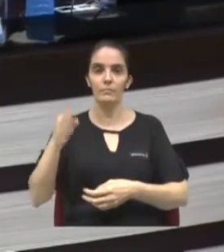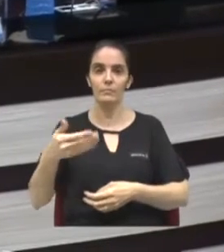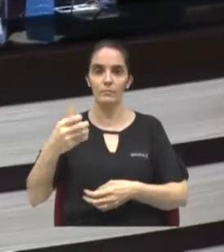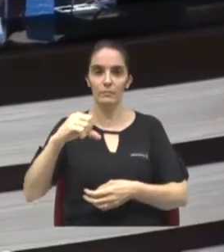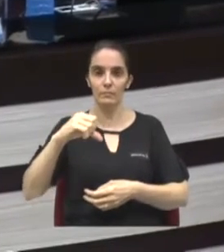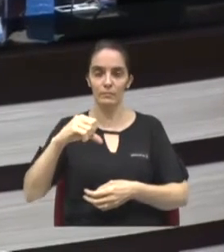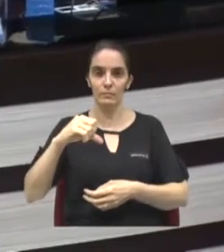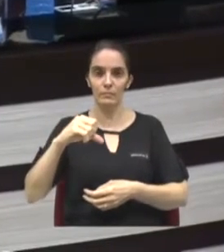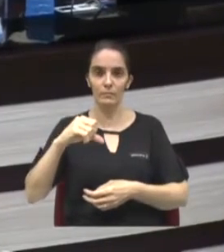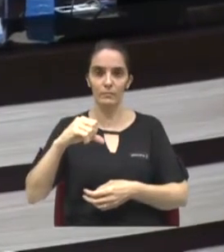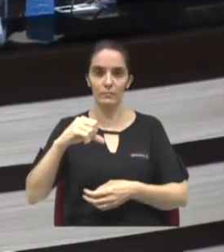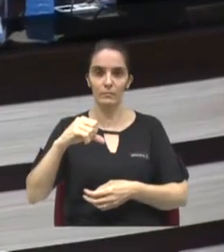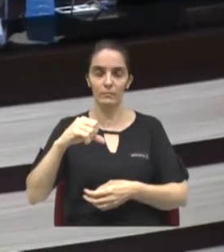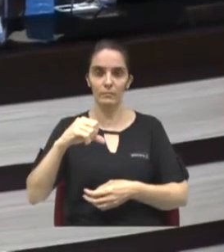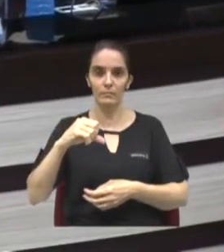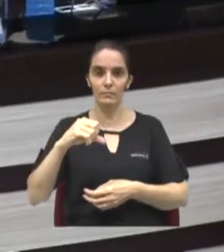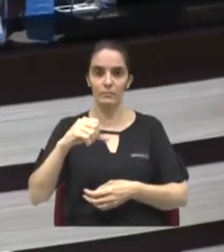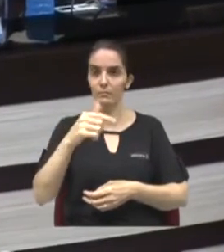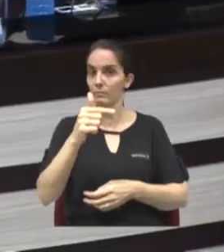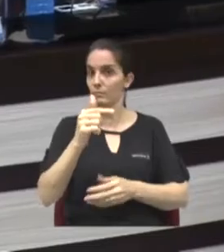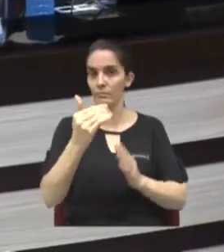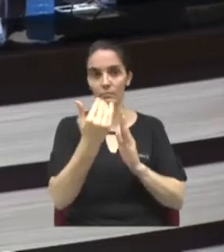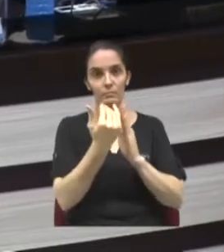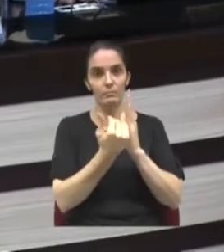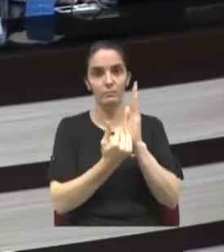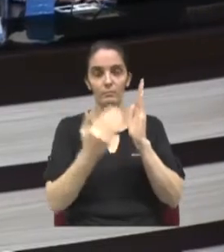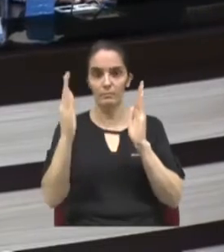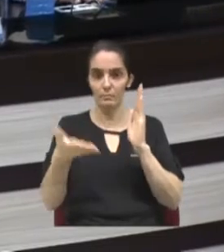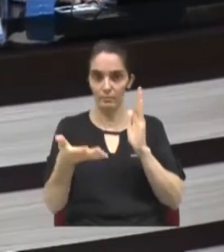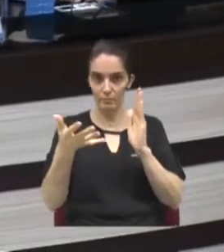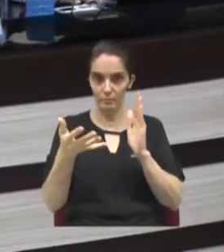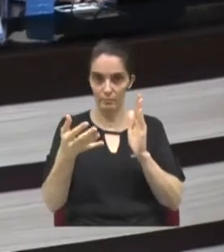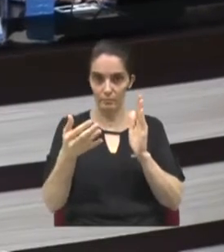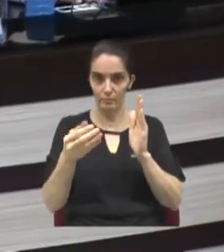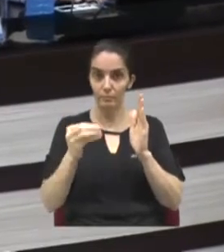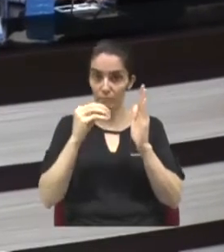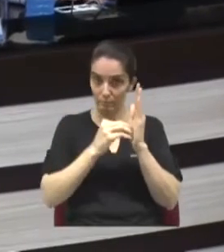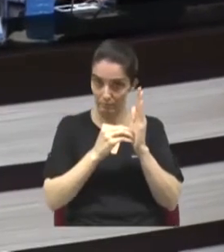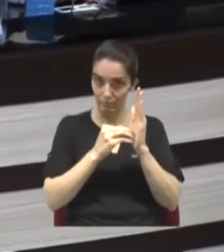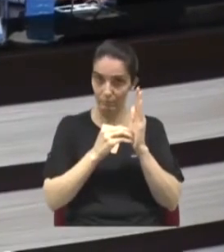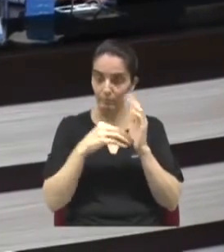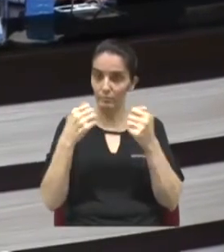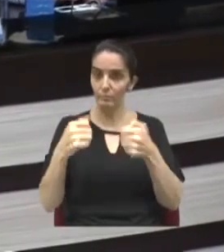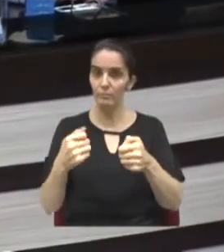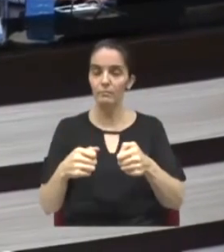66/19, como não estava na pauta, ela foi incluída agora. Agora nós precisamos...